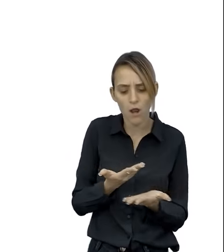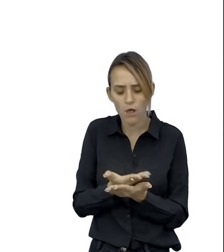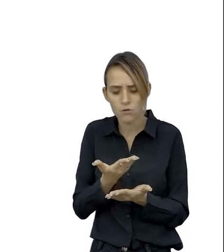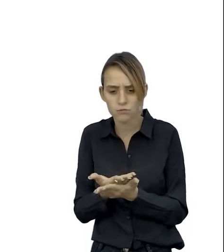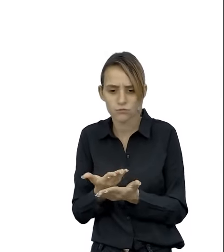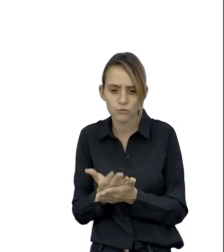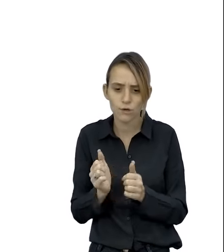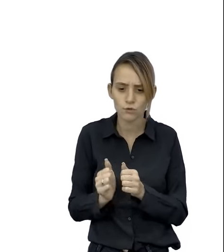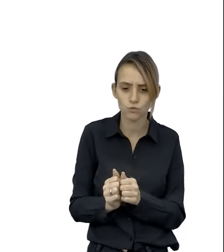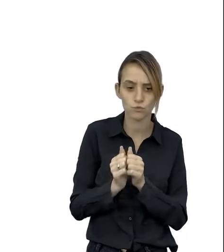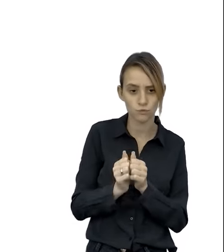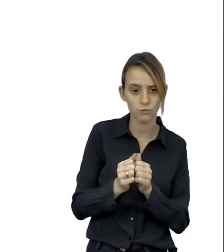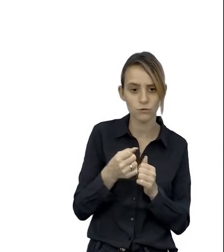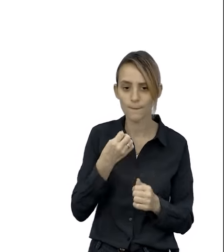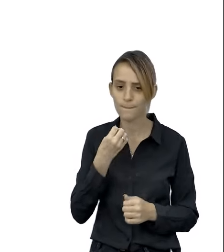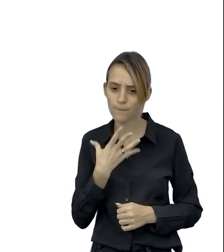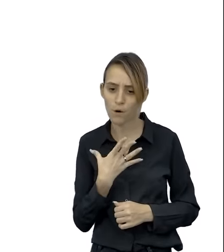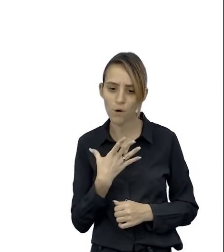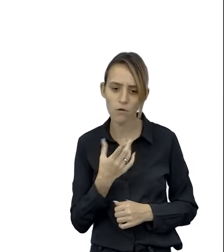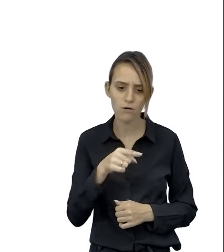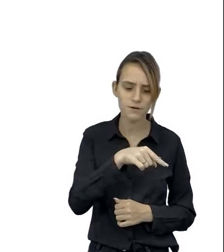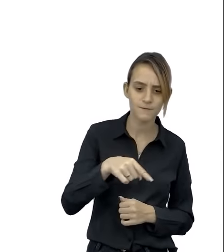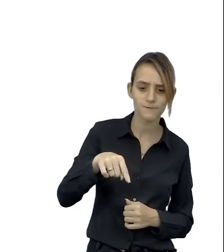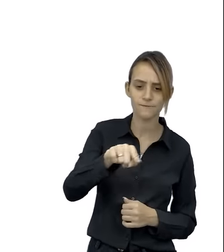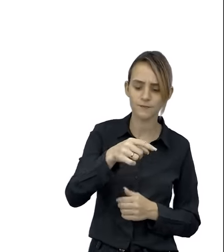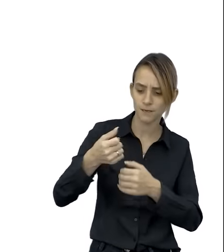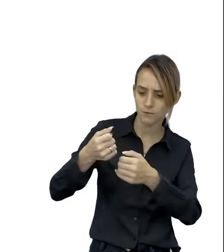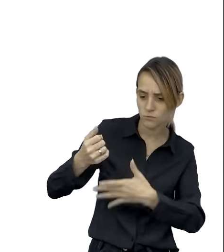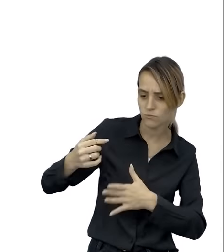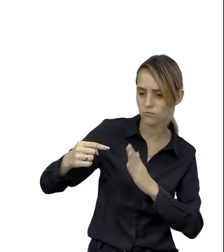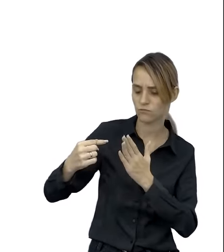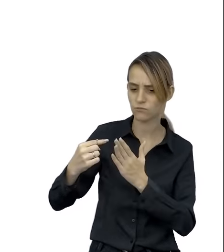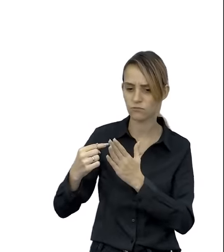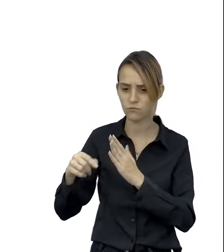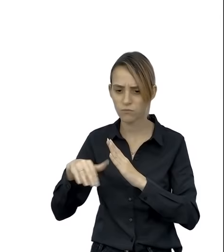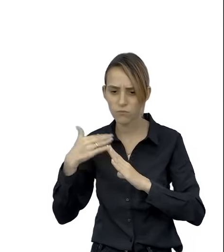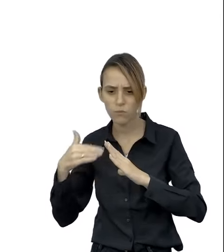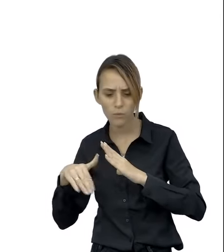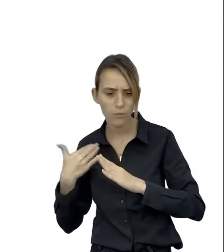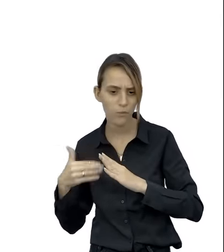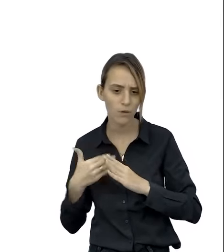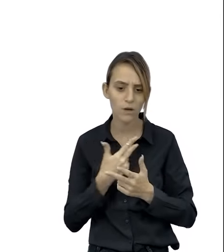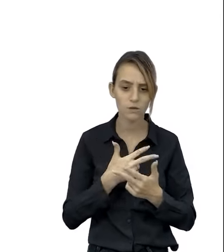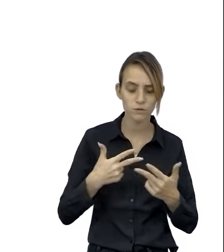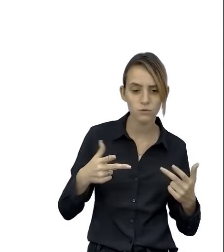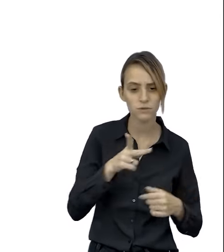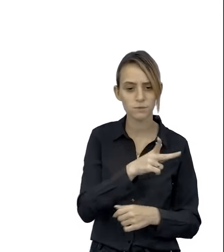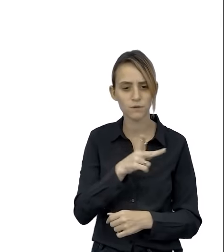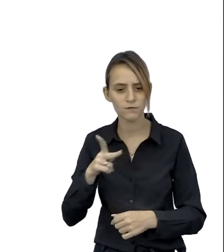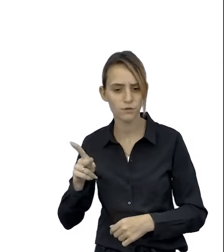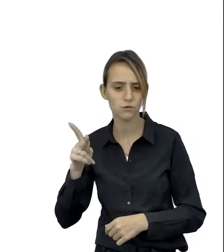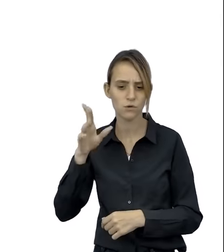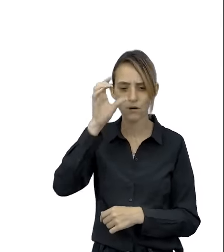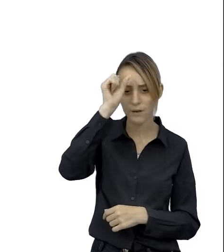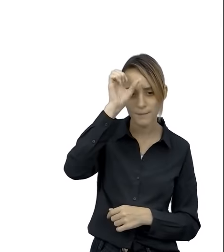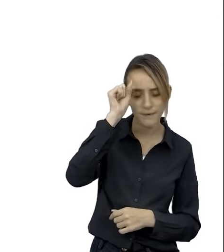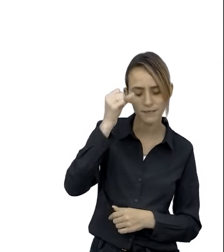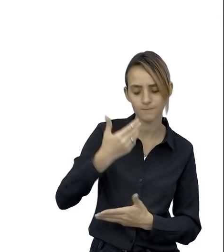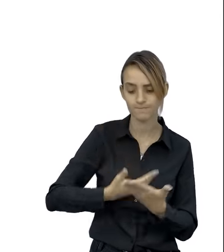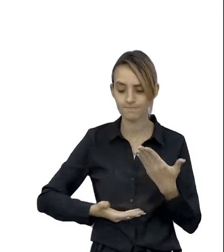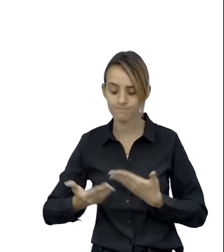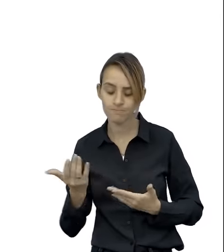aprendizado coletivo, as participações e interações entre os professores, a construção coletiva de